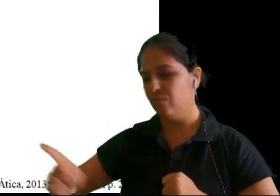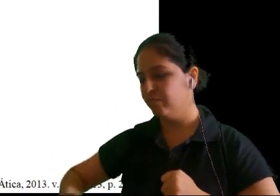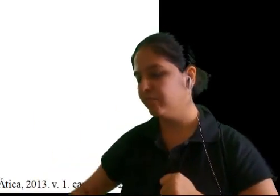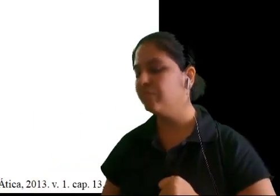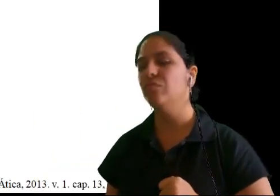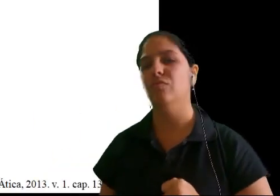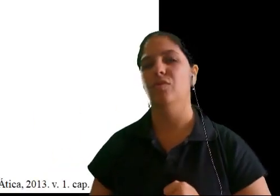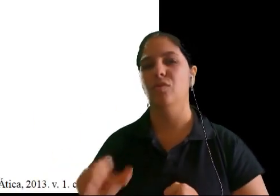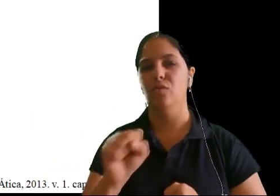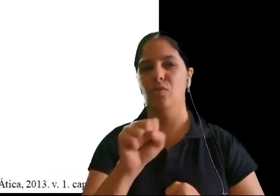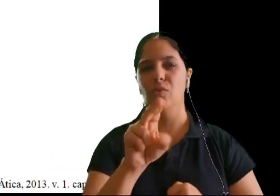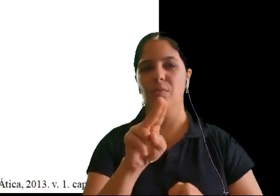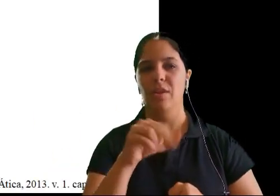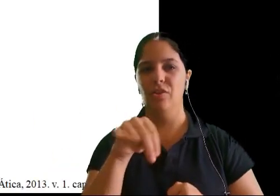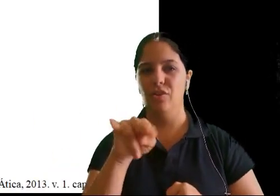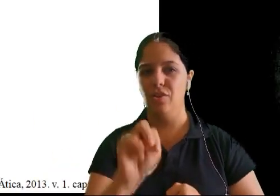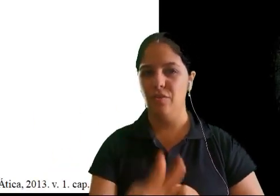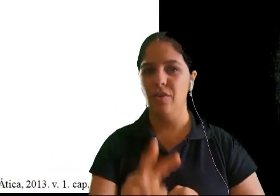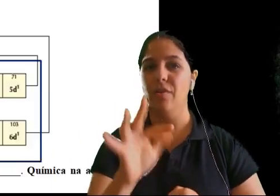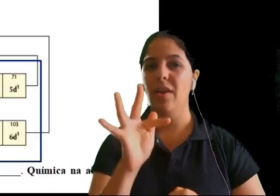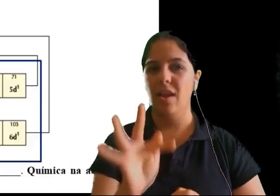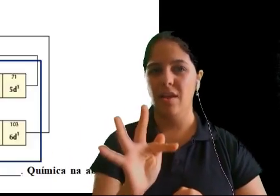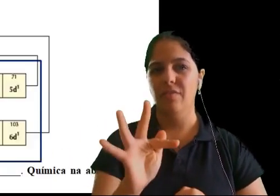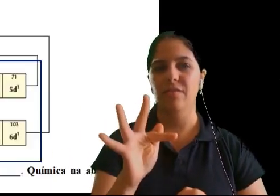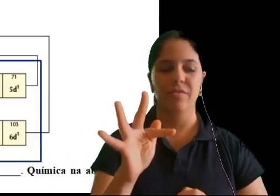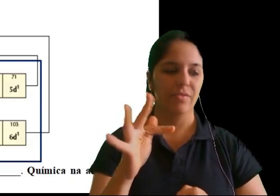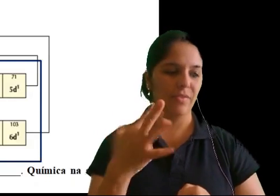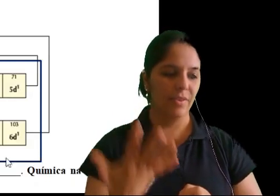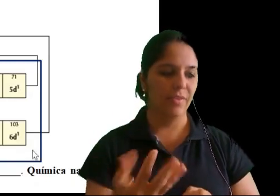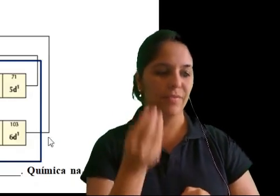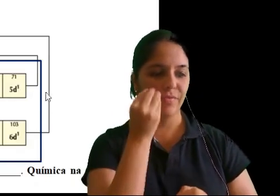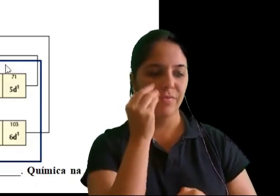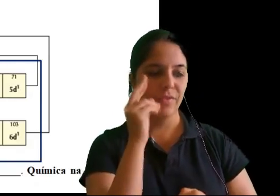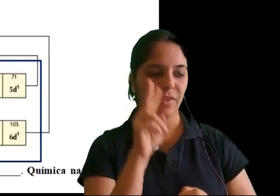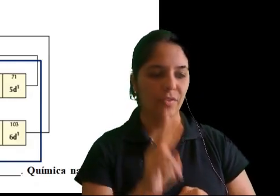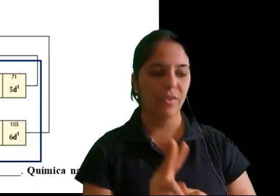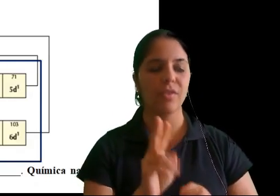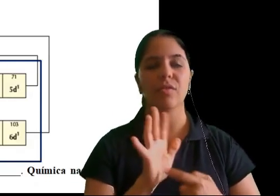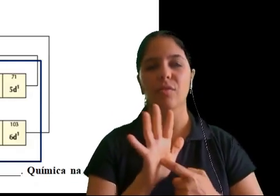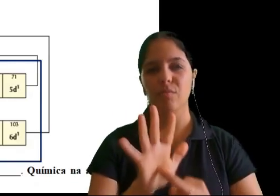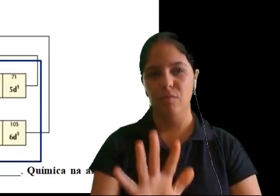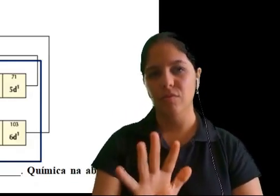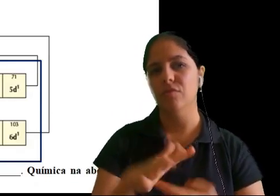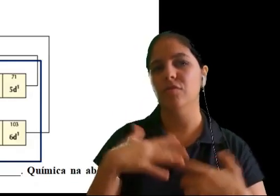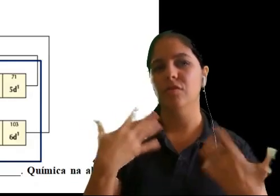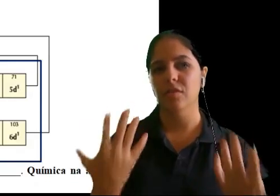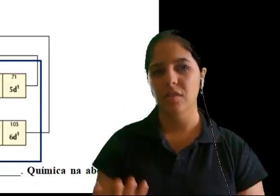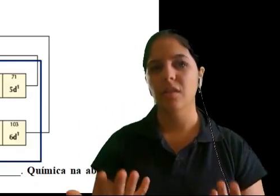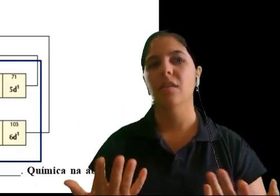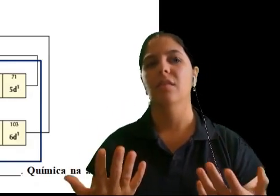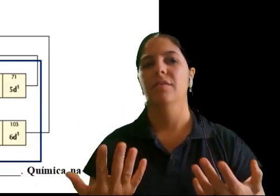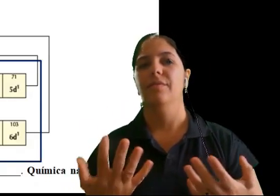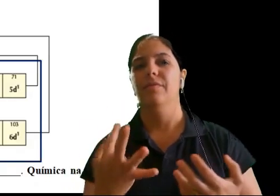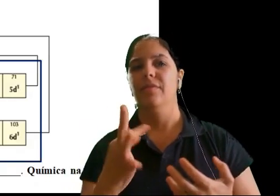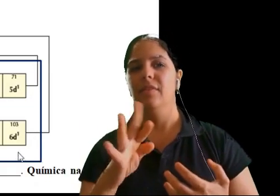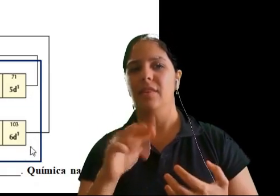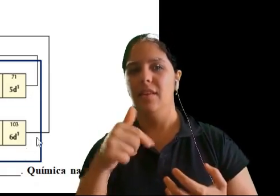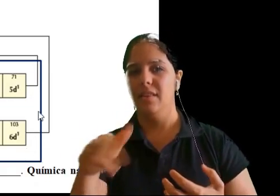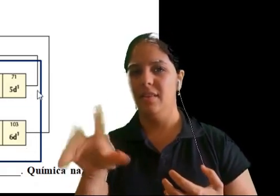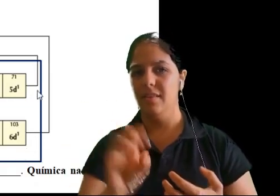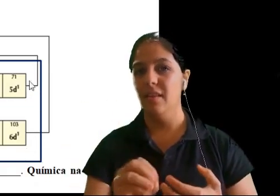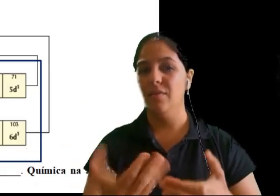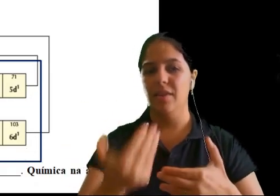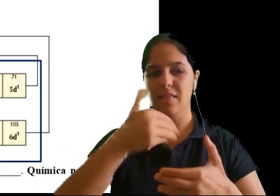no subnível F. E aqui nós temos a representação dos elementos de